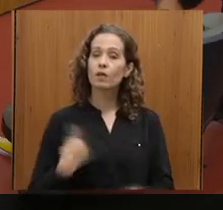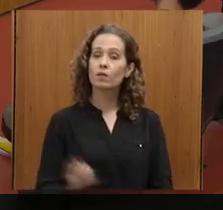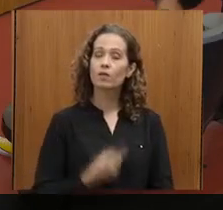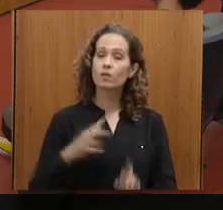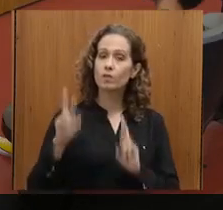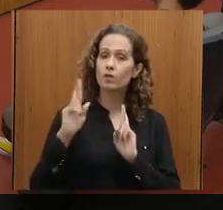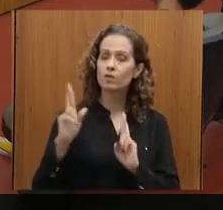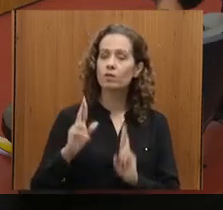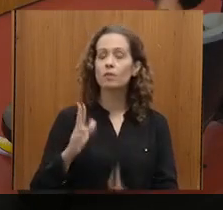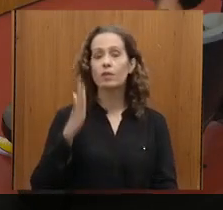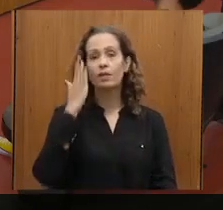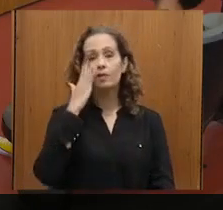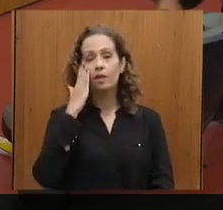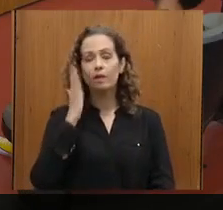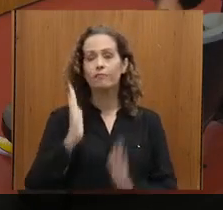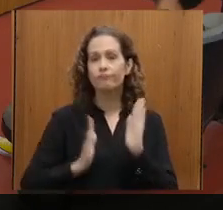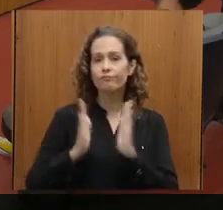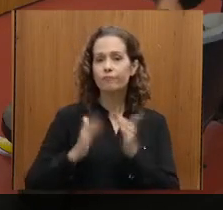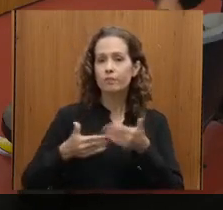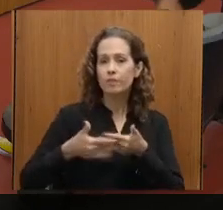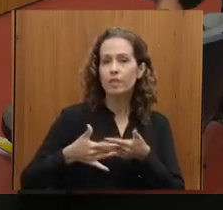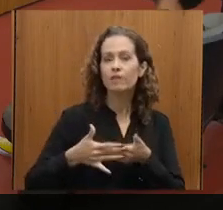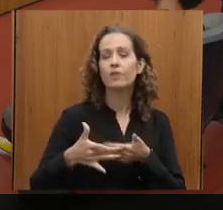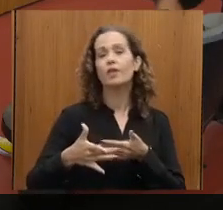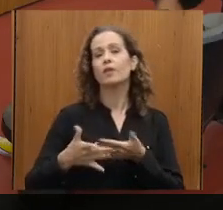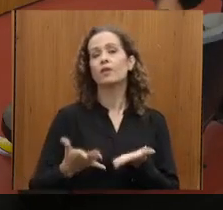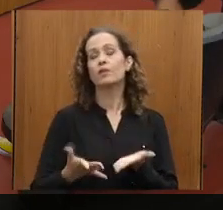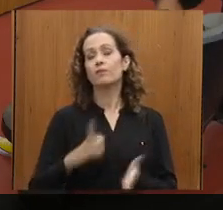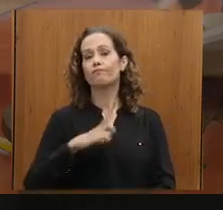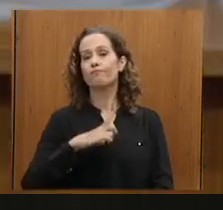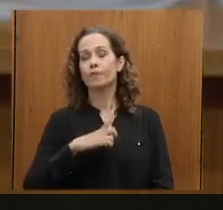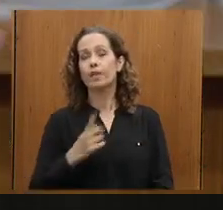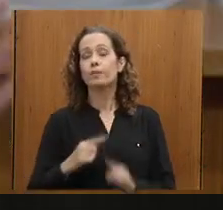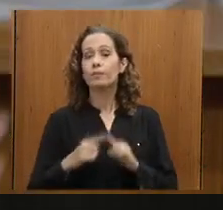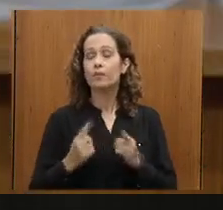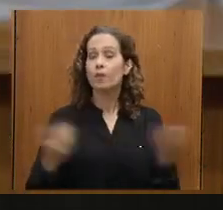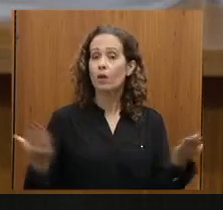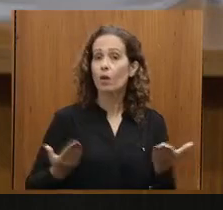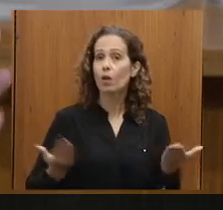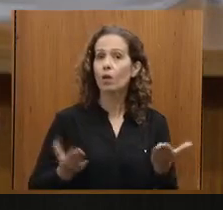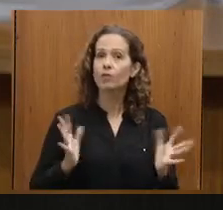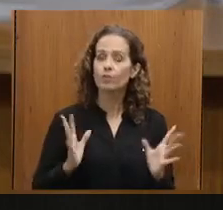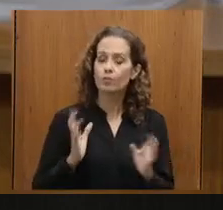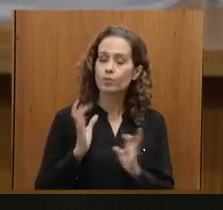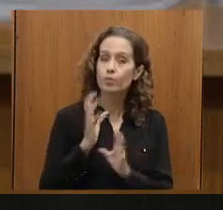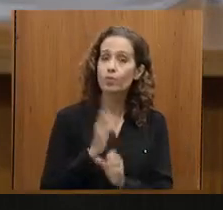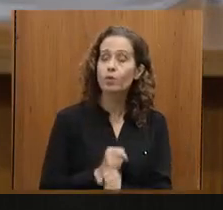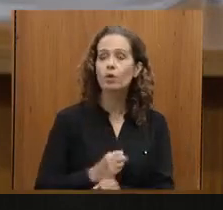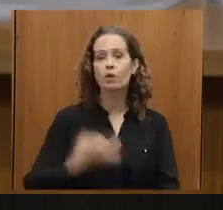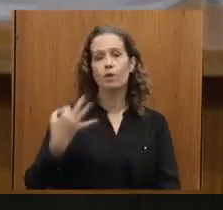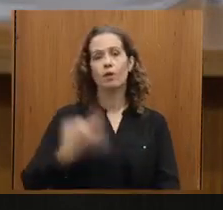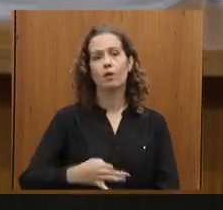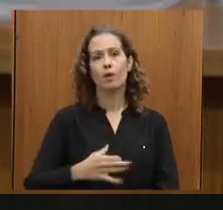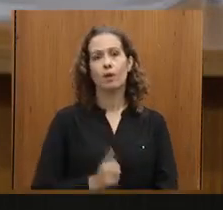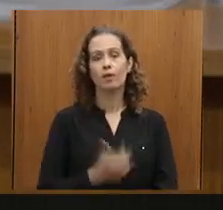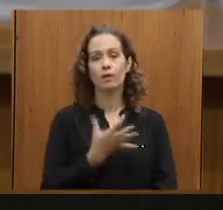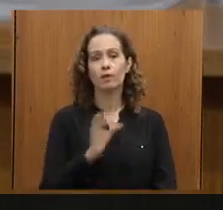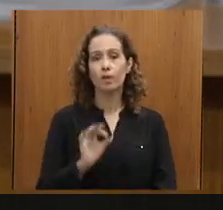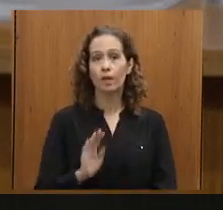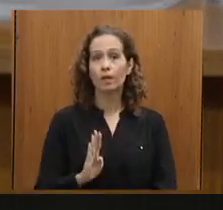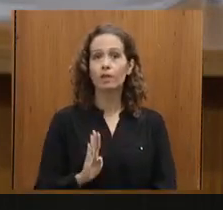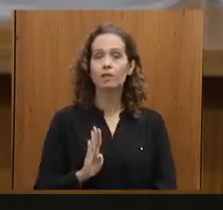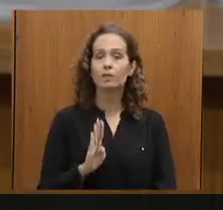temos alguns dias aí pela frente. Então, gente tem hoje realmente, de fato, seus números estão absolutamente corretos, 10 bi aproximadamente